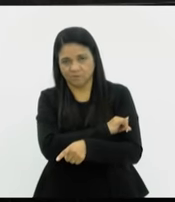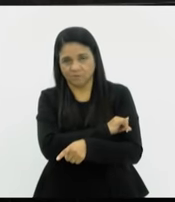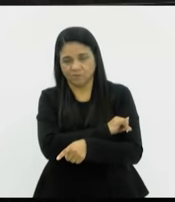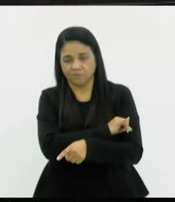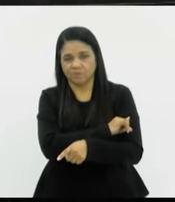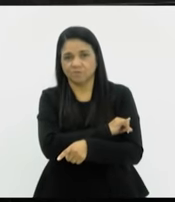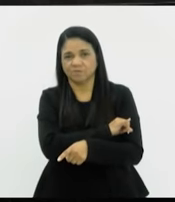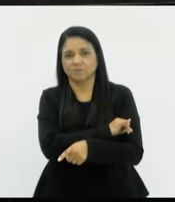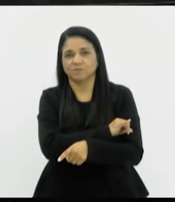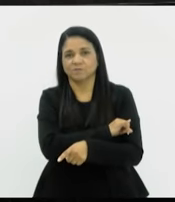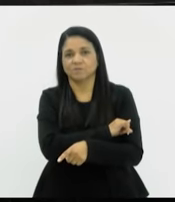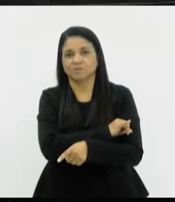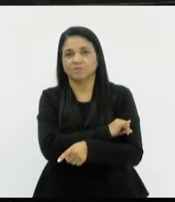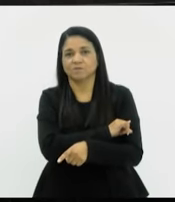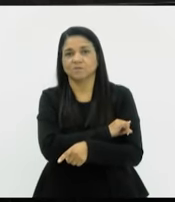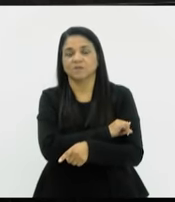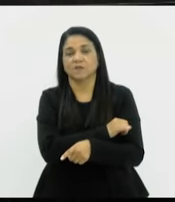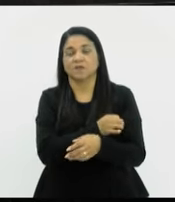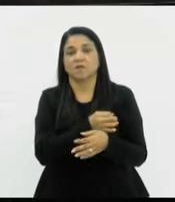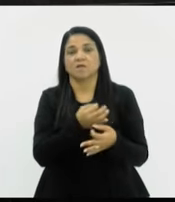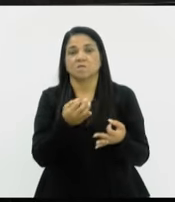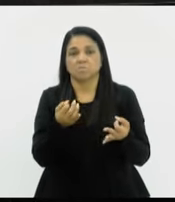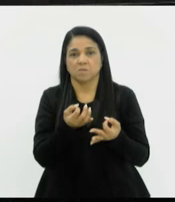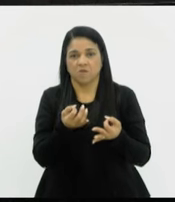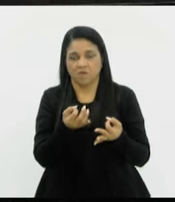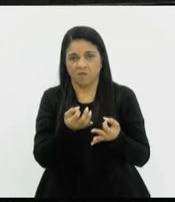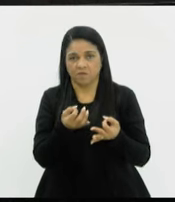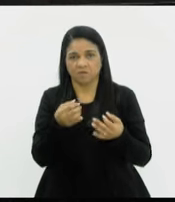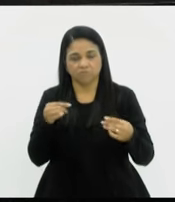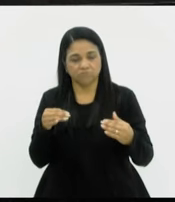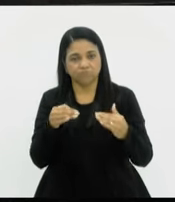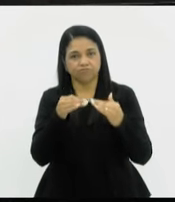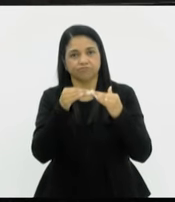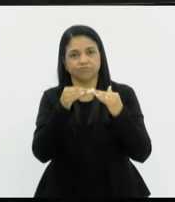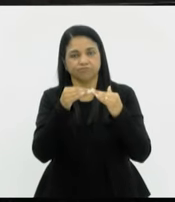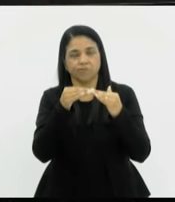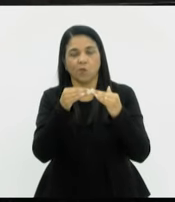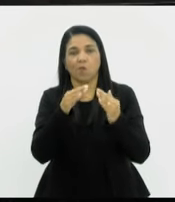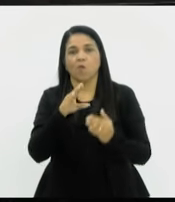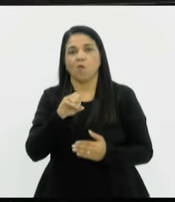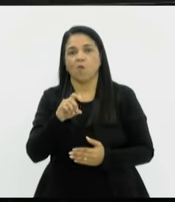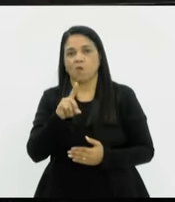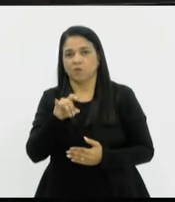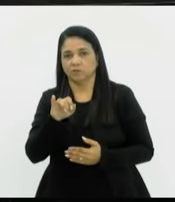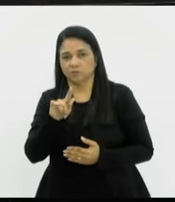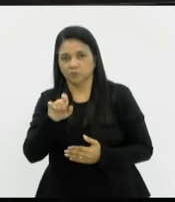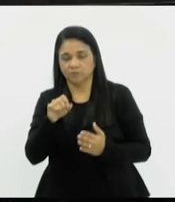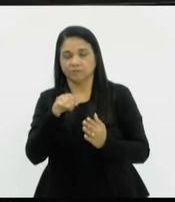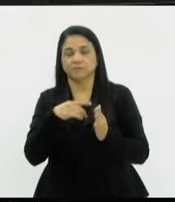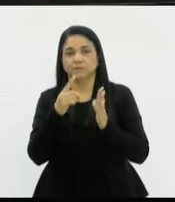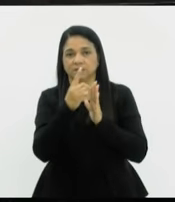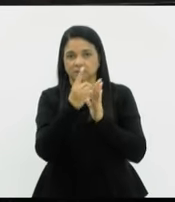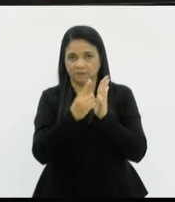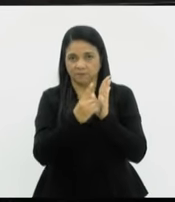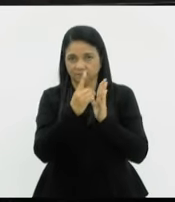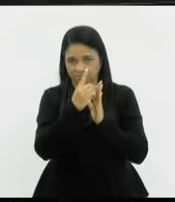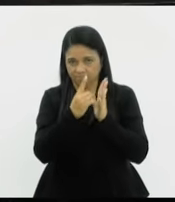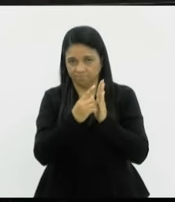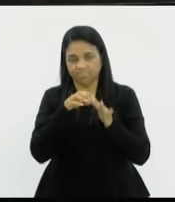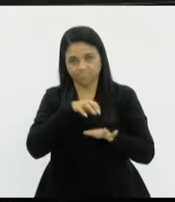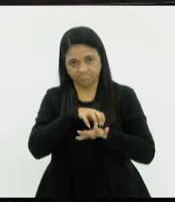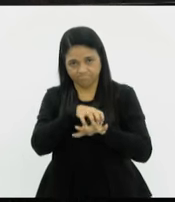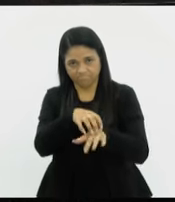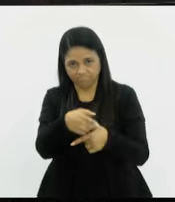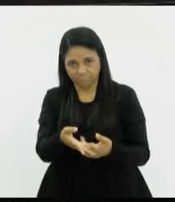em perfeita consonância com o Código de Trânsito. Isso deveria ser o objetivo do